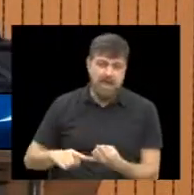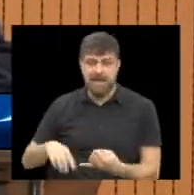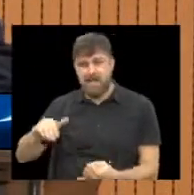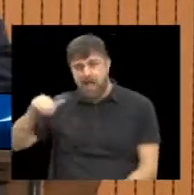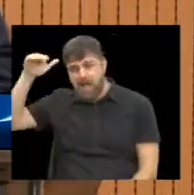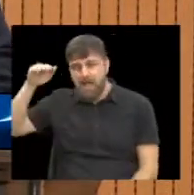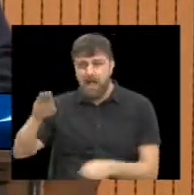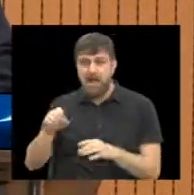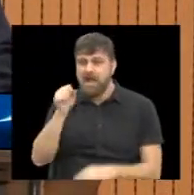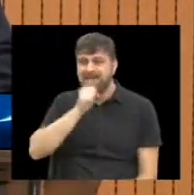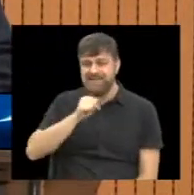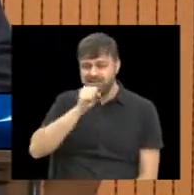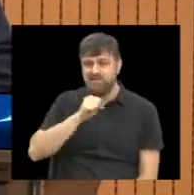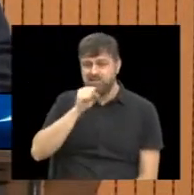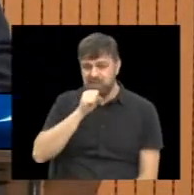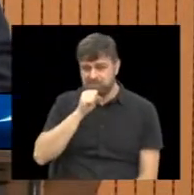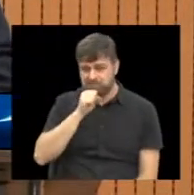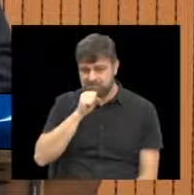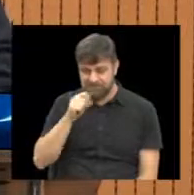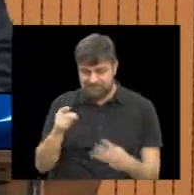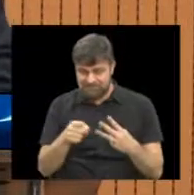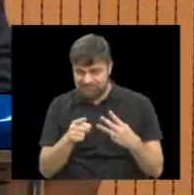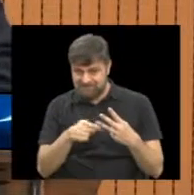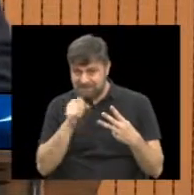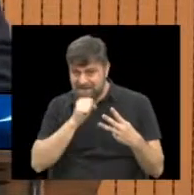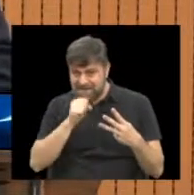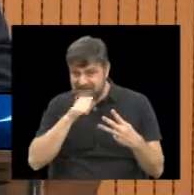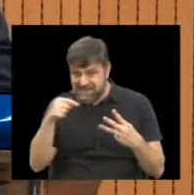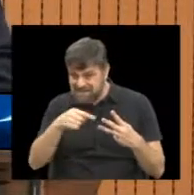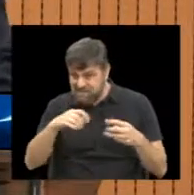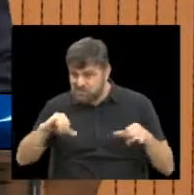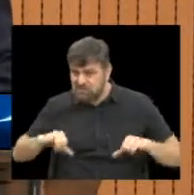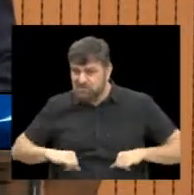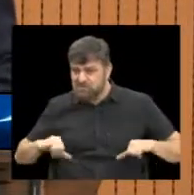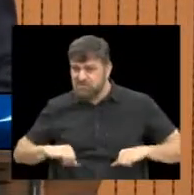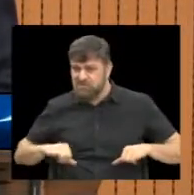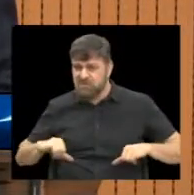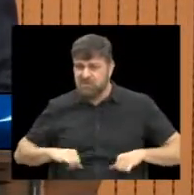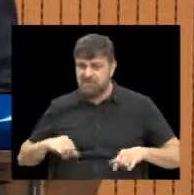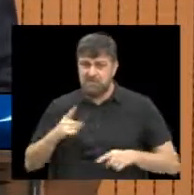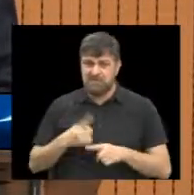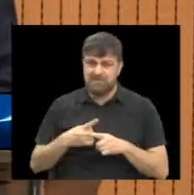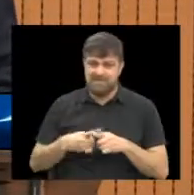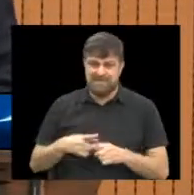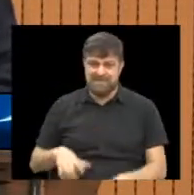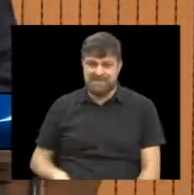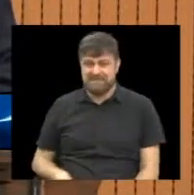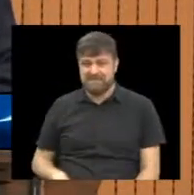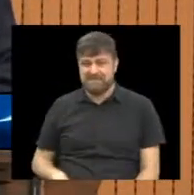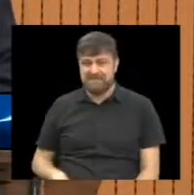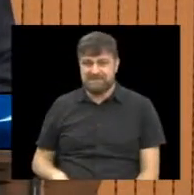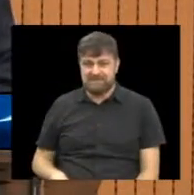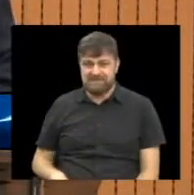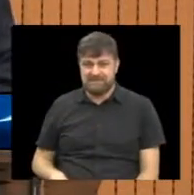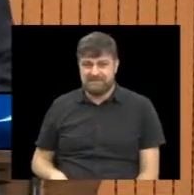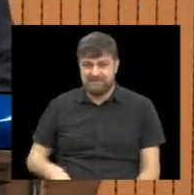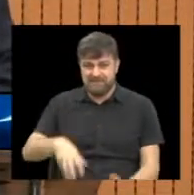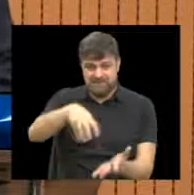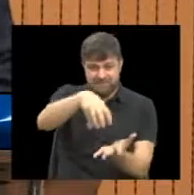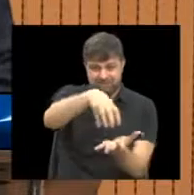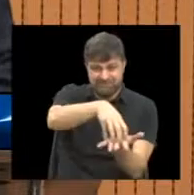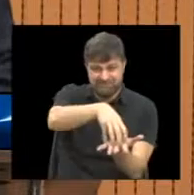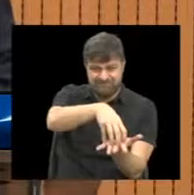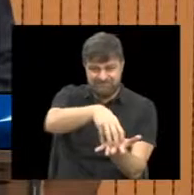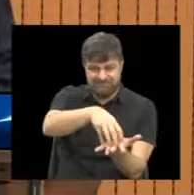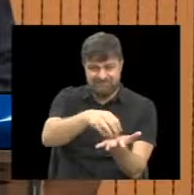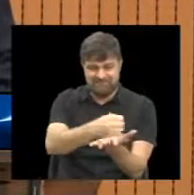adultos e idosos. Esses últimos sofrem muito por causa da precariedade das instalações